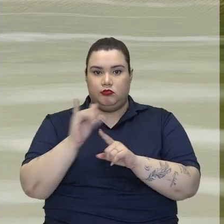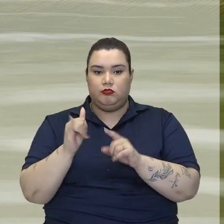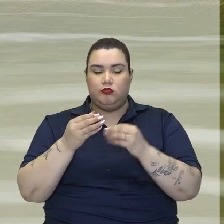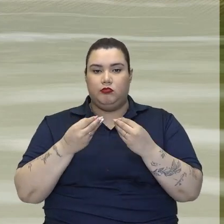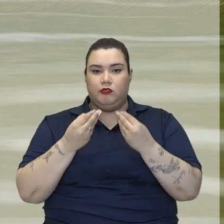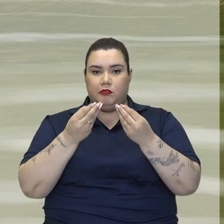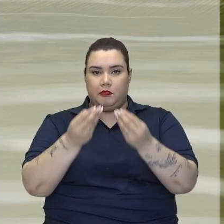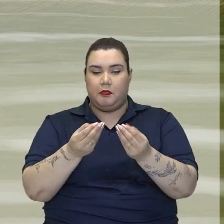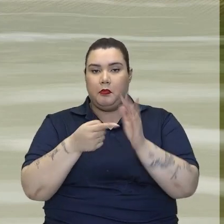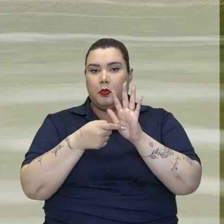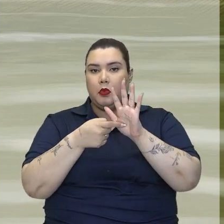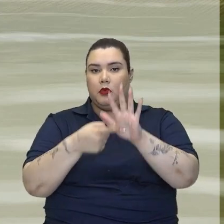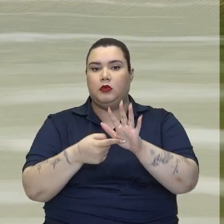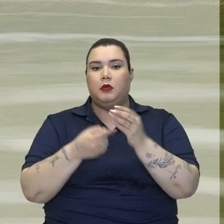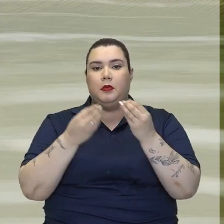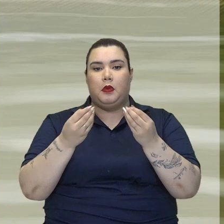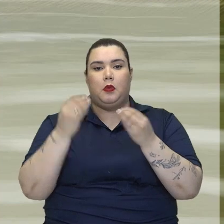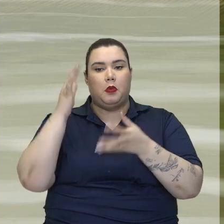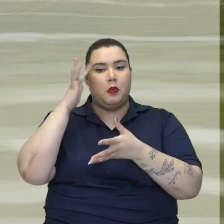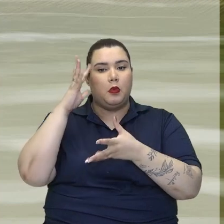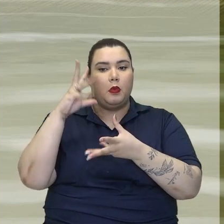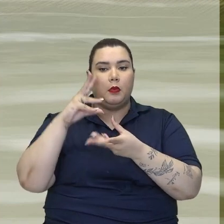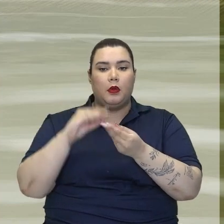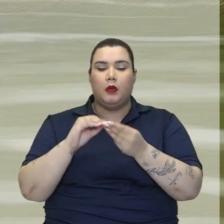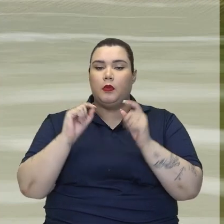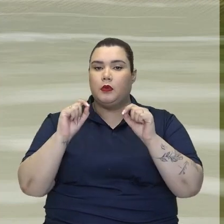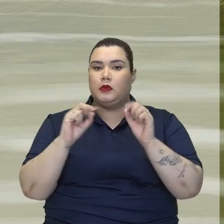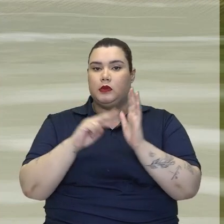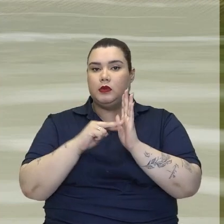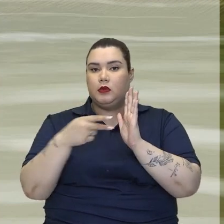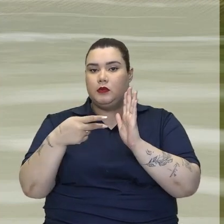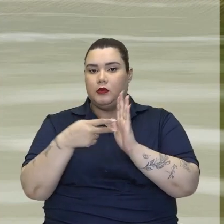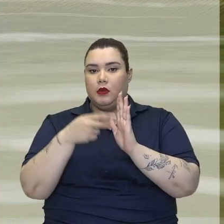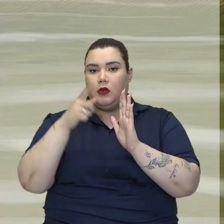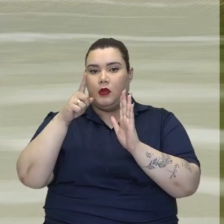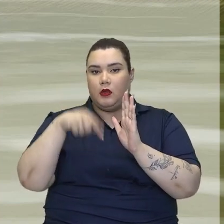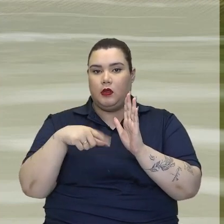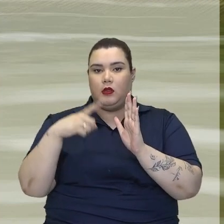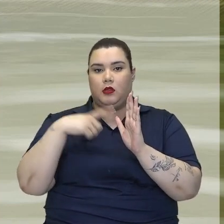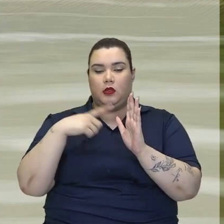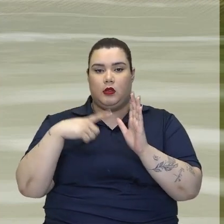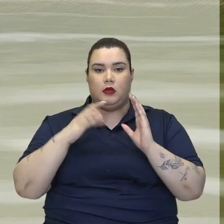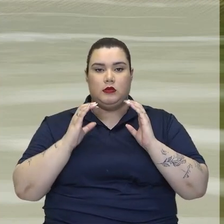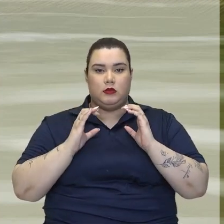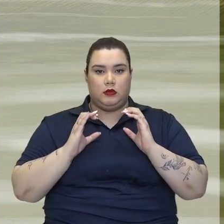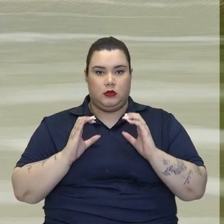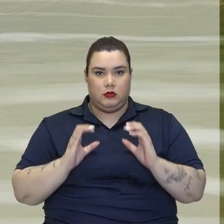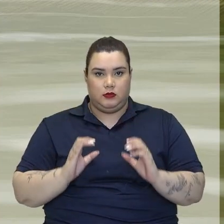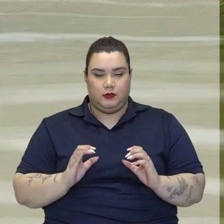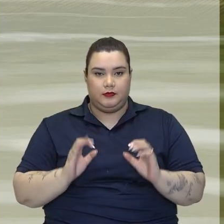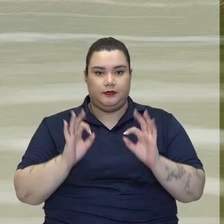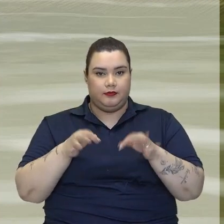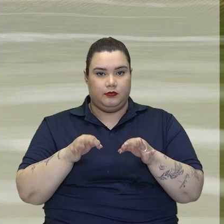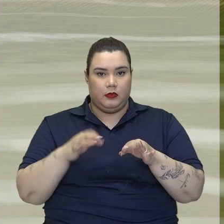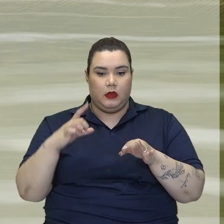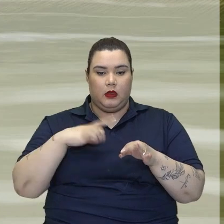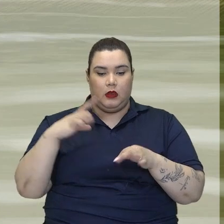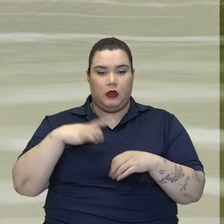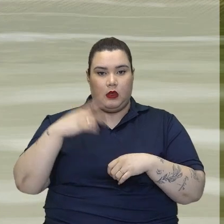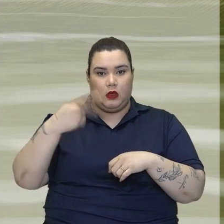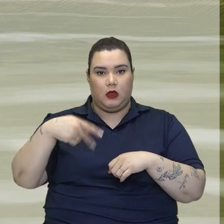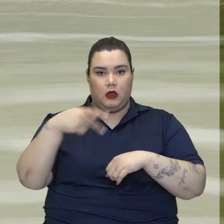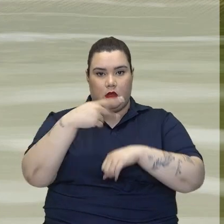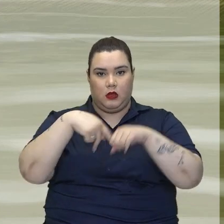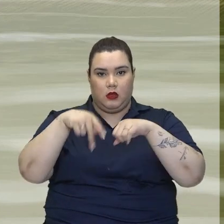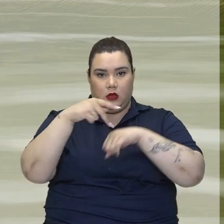você para que se entenda o que realmente é cidadania, que se dá aqui no nosso país